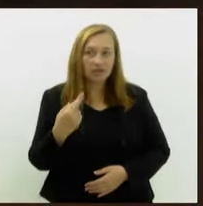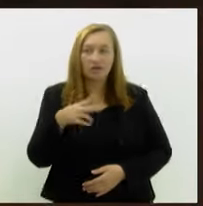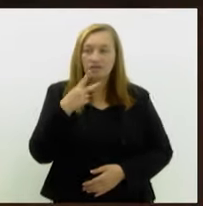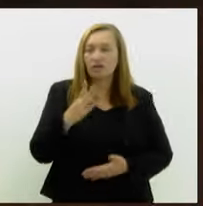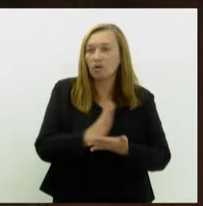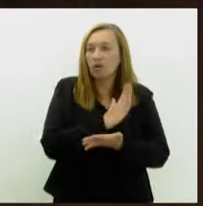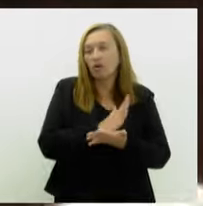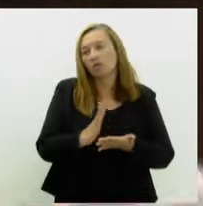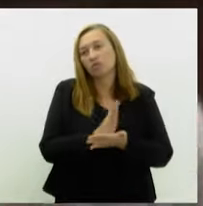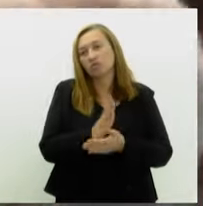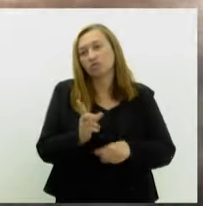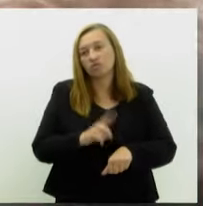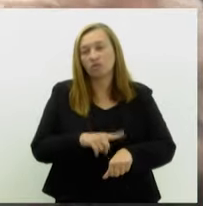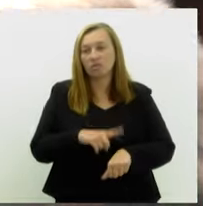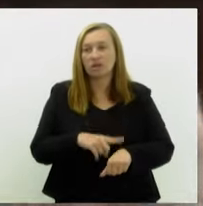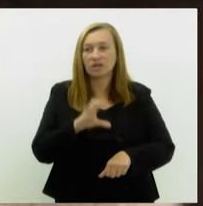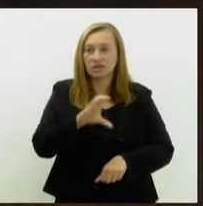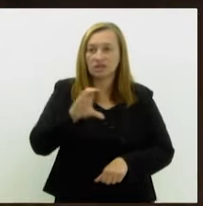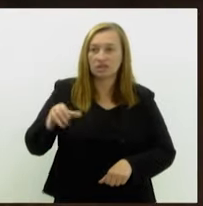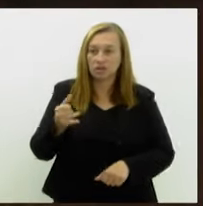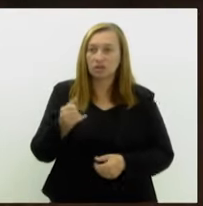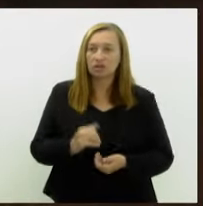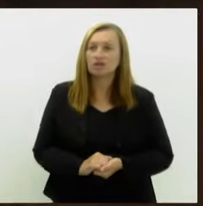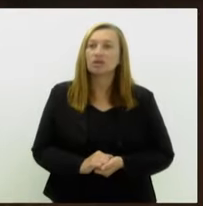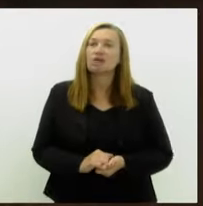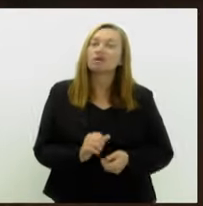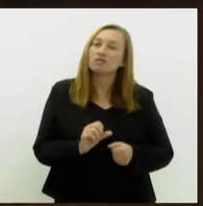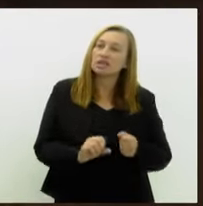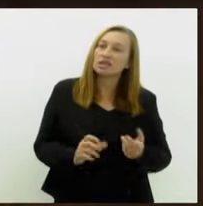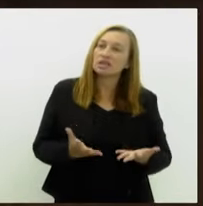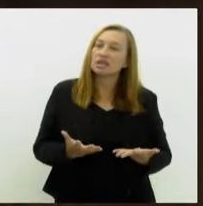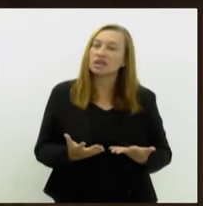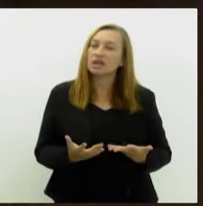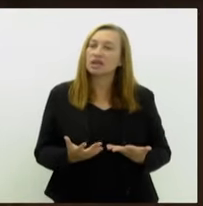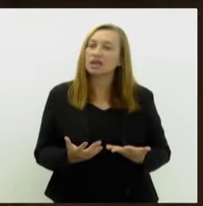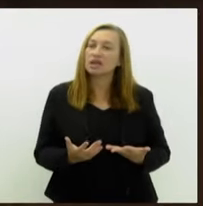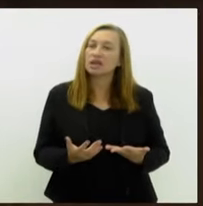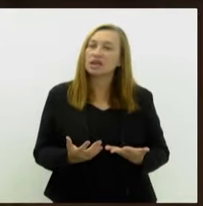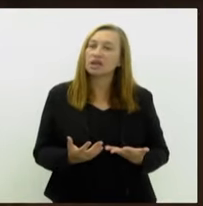algumas vezes a CCJ, fazendo